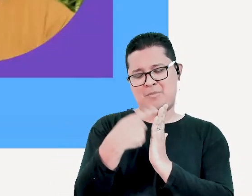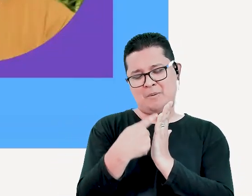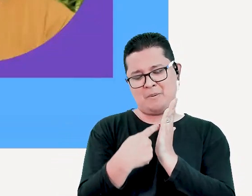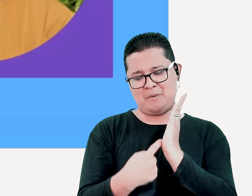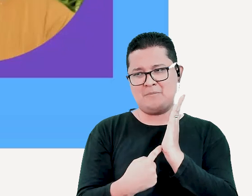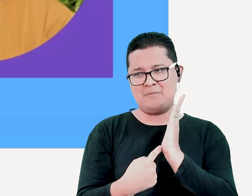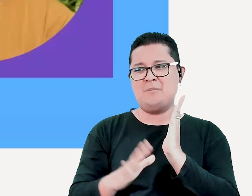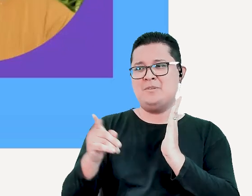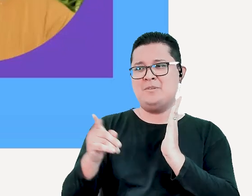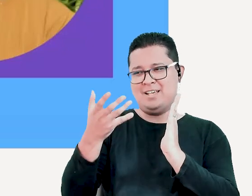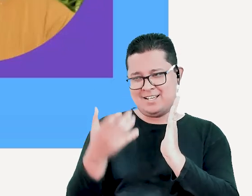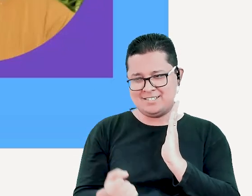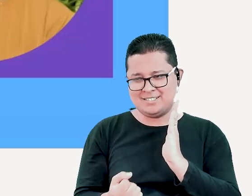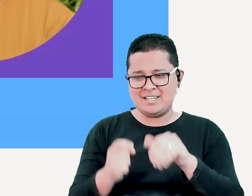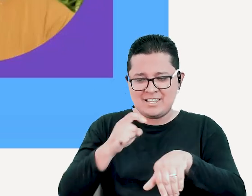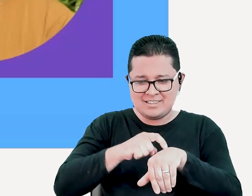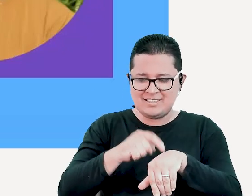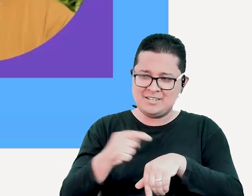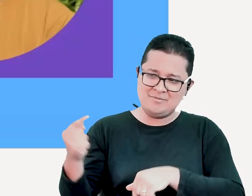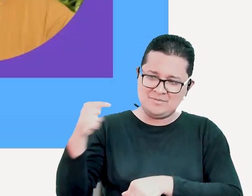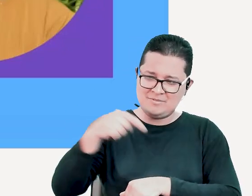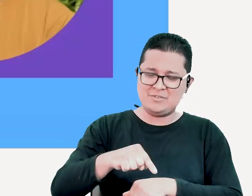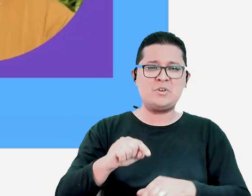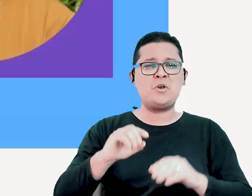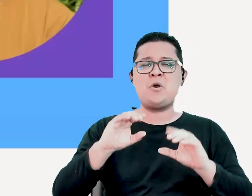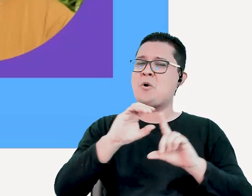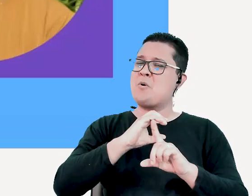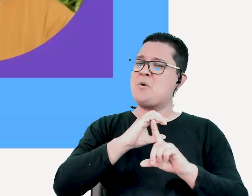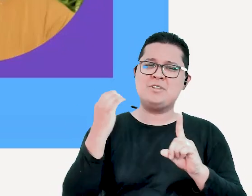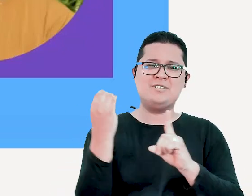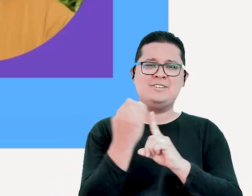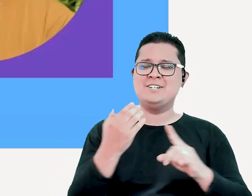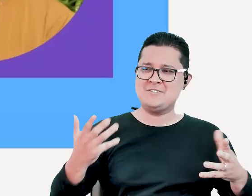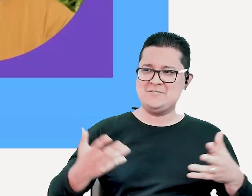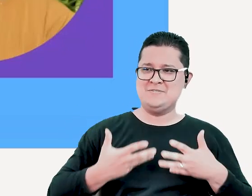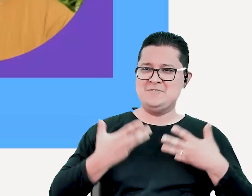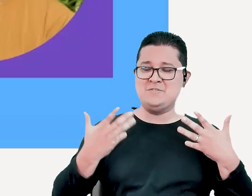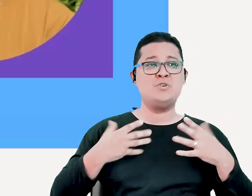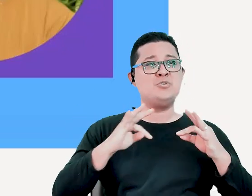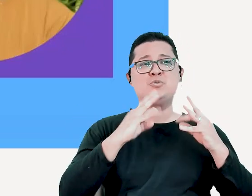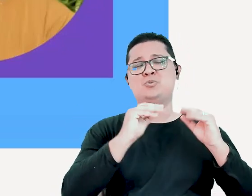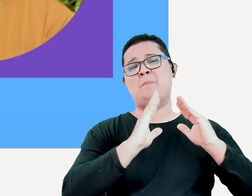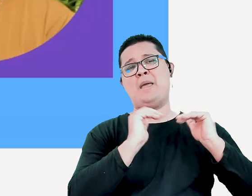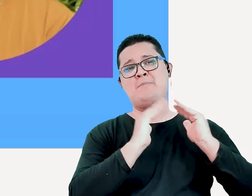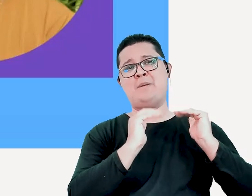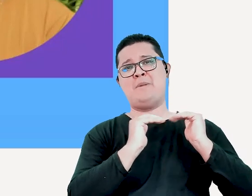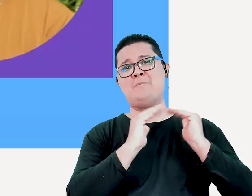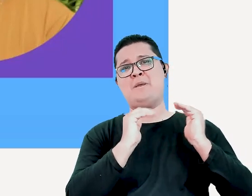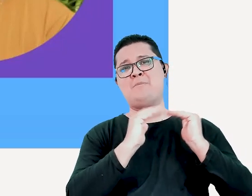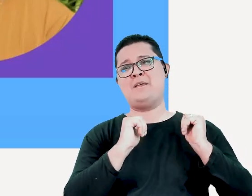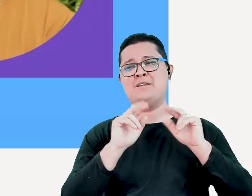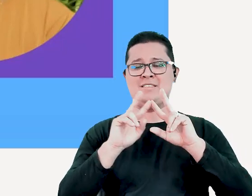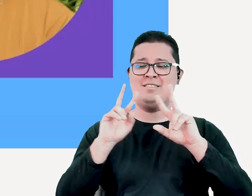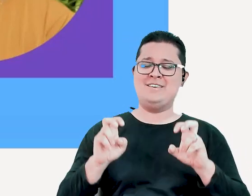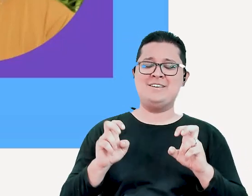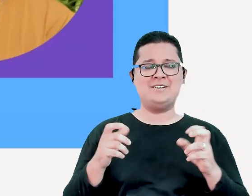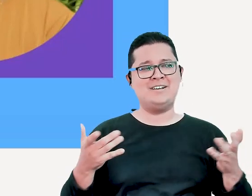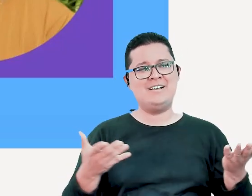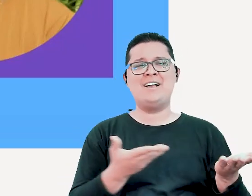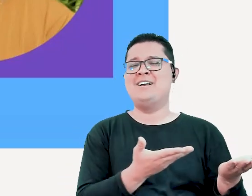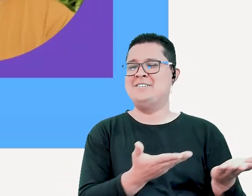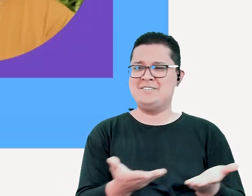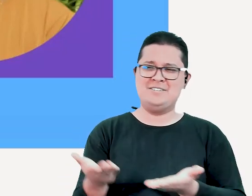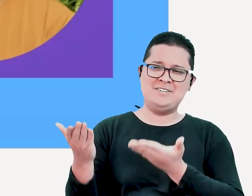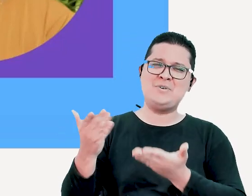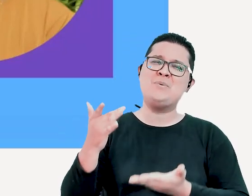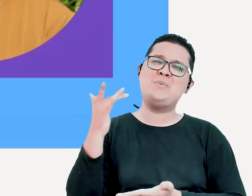verdade. A comunidade vai ficar muito feliz, porque todo mundo pede esse conteúdo. Enfim, gente, chegou. Deliciem-se, tá bom? Ai,